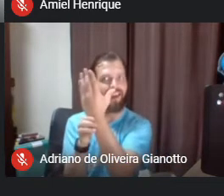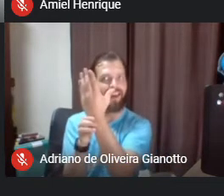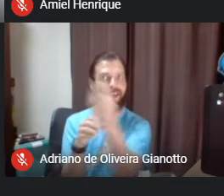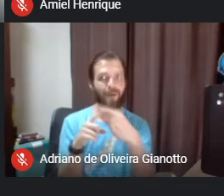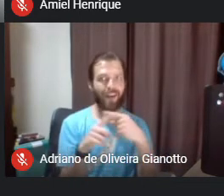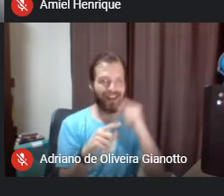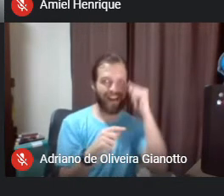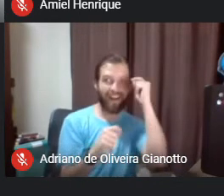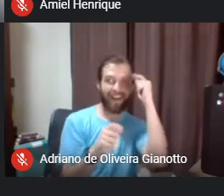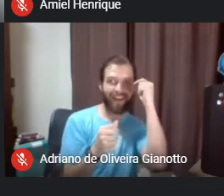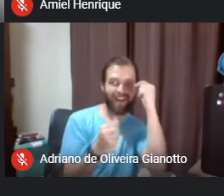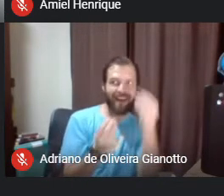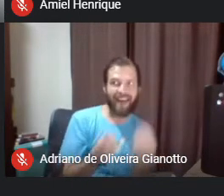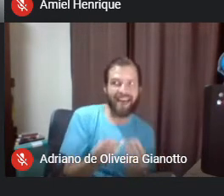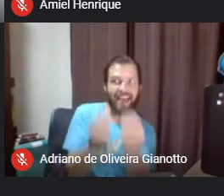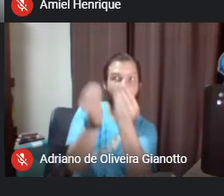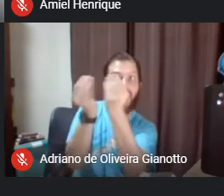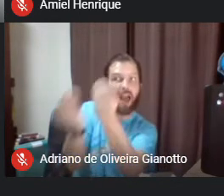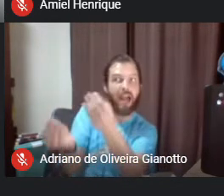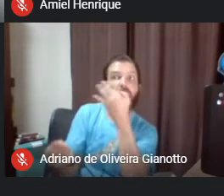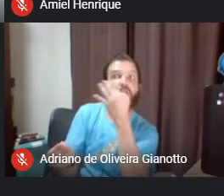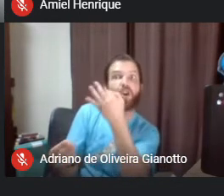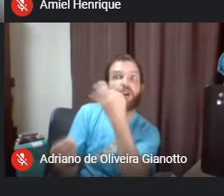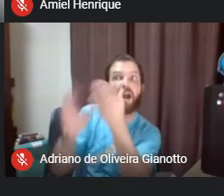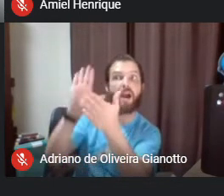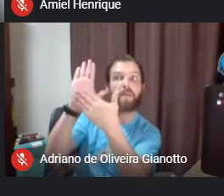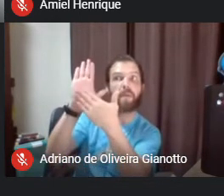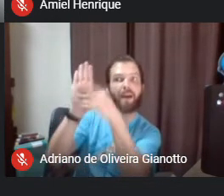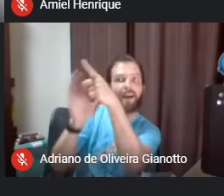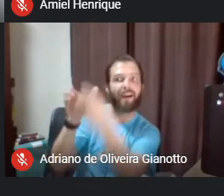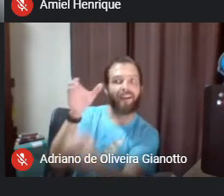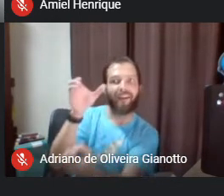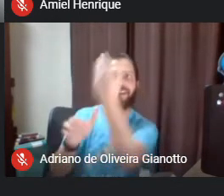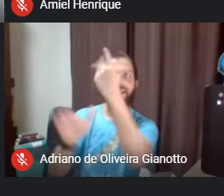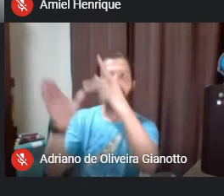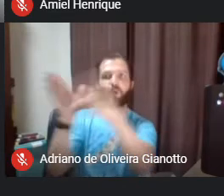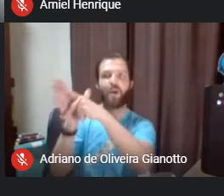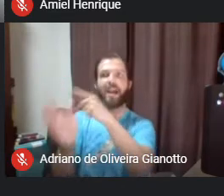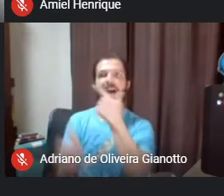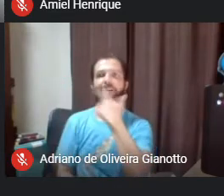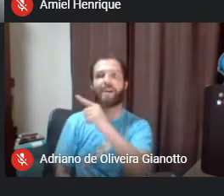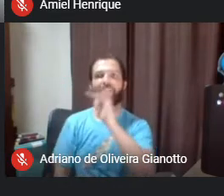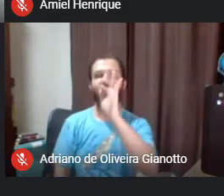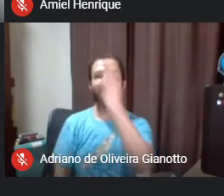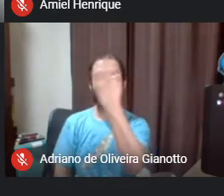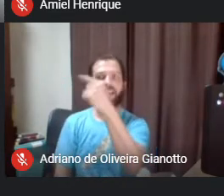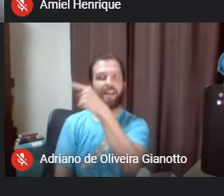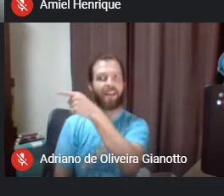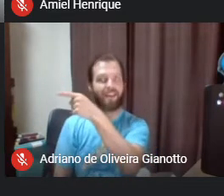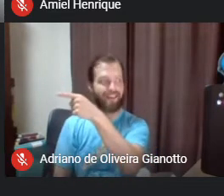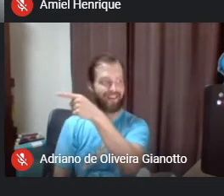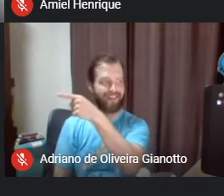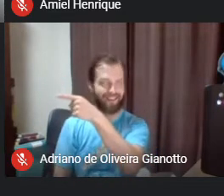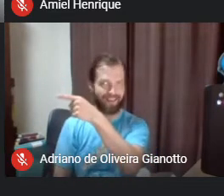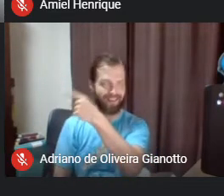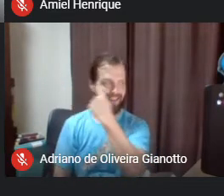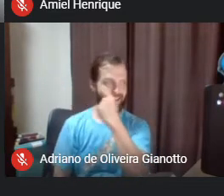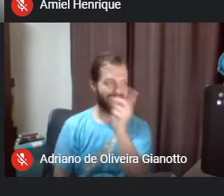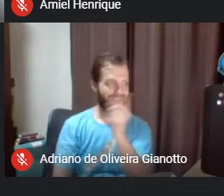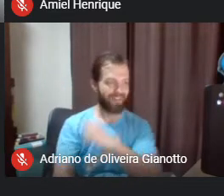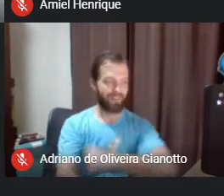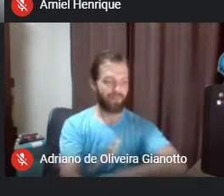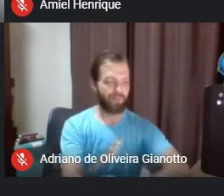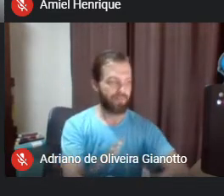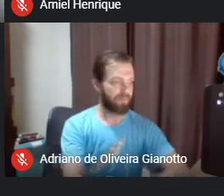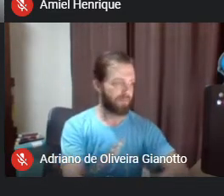Agora nós já temos na França, né? Ou seja, por influência da Espanha ali, surgiu na França a